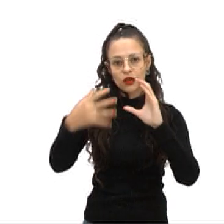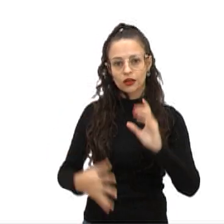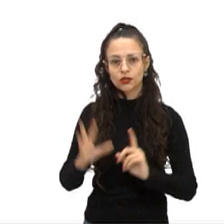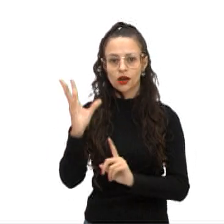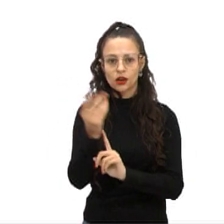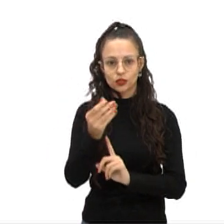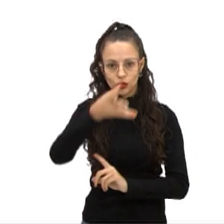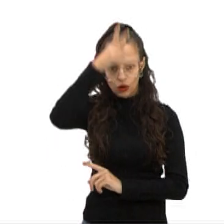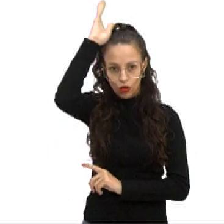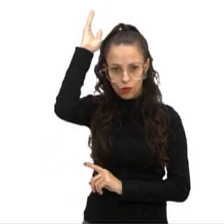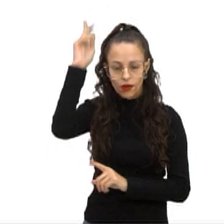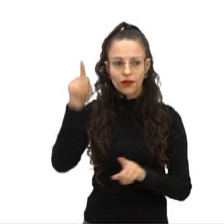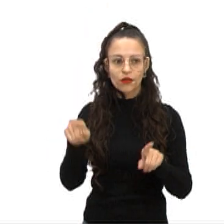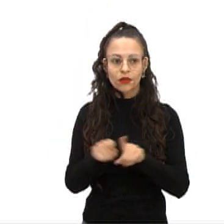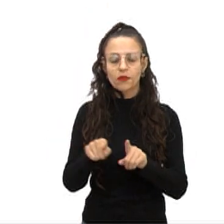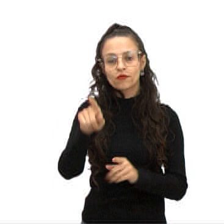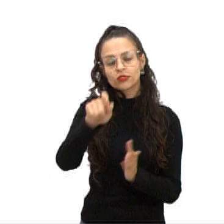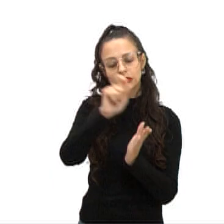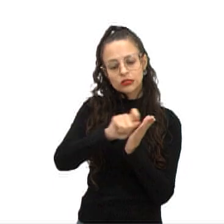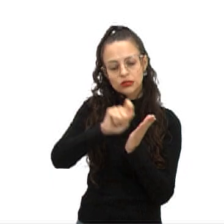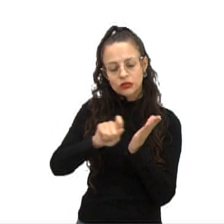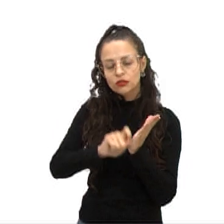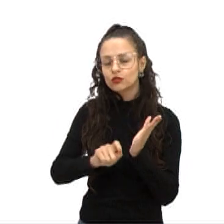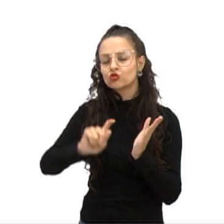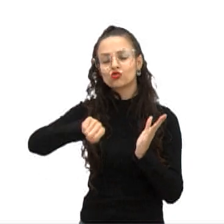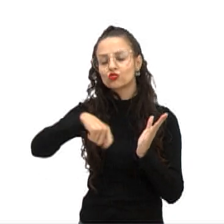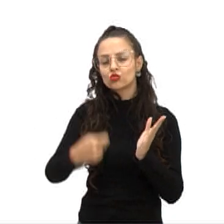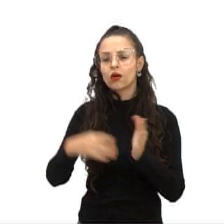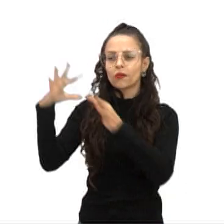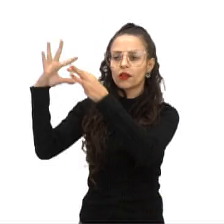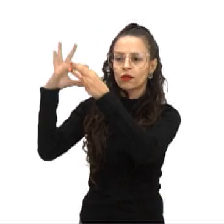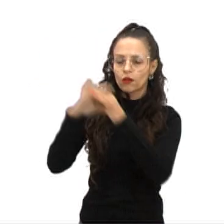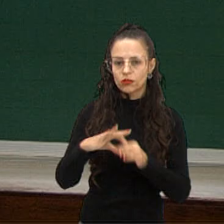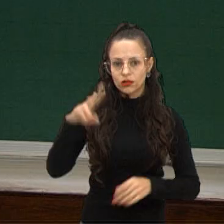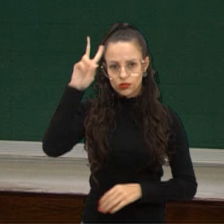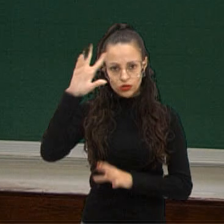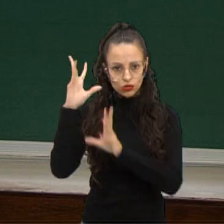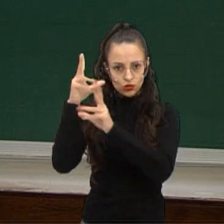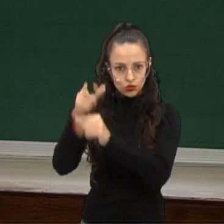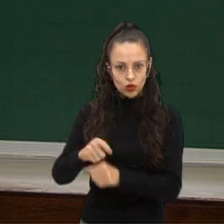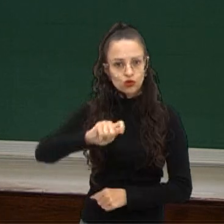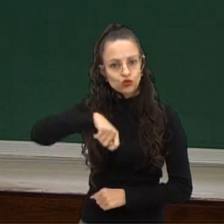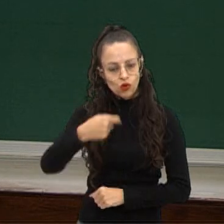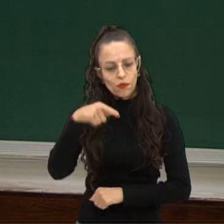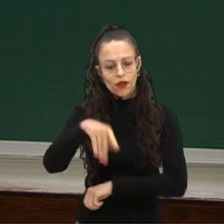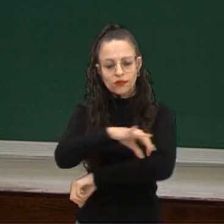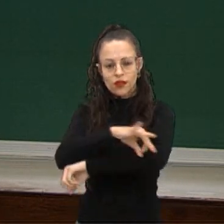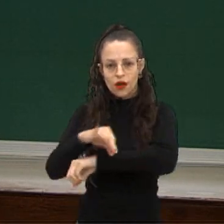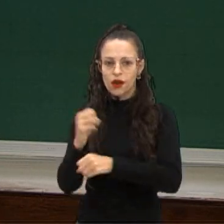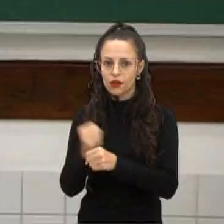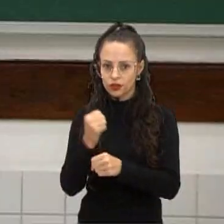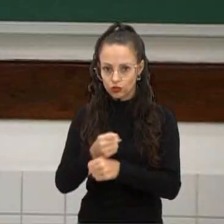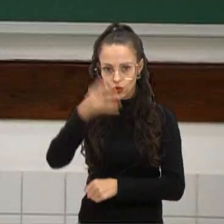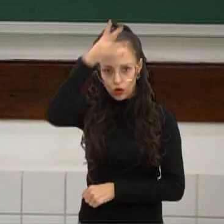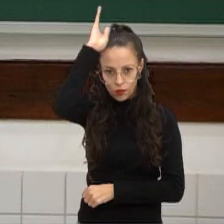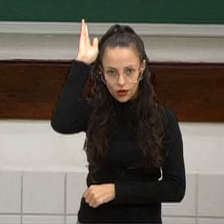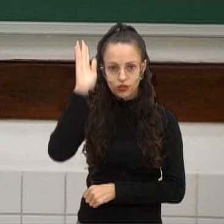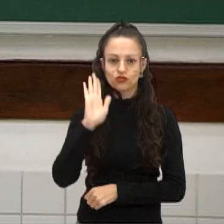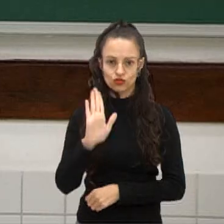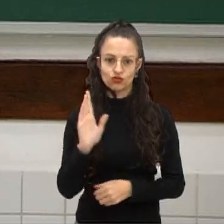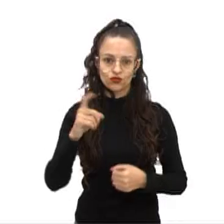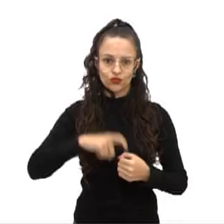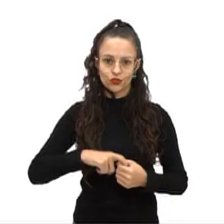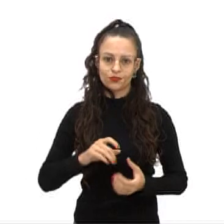arte românica, e finaliza escrevendo sobre um pouco sobre o contexto histórico dessa arquitetura românica. A gente já volta.